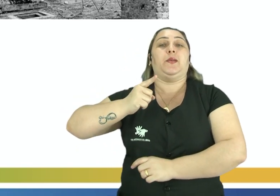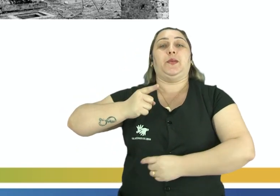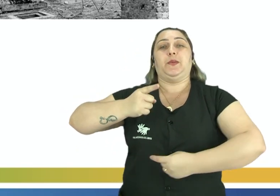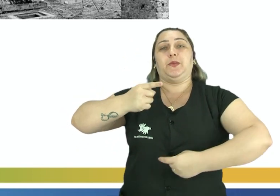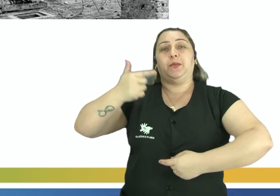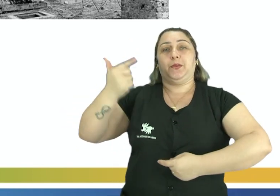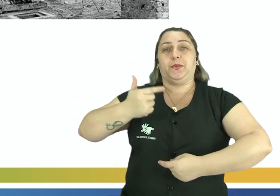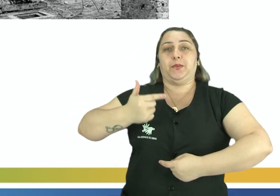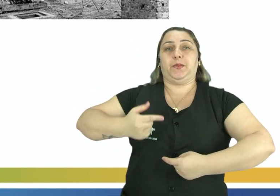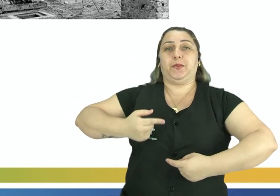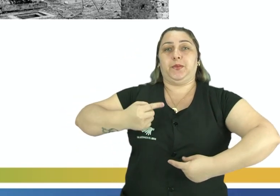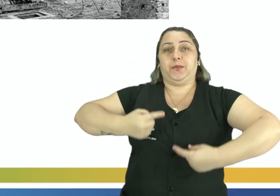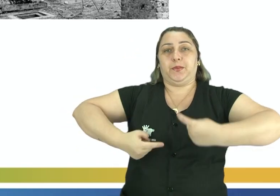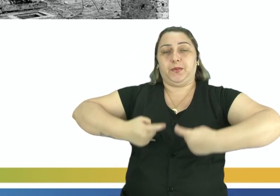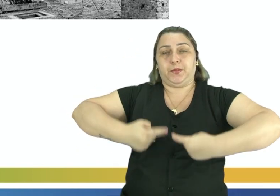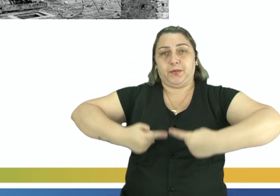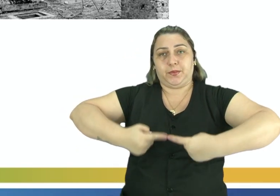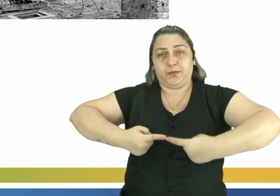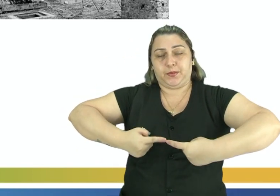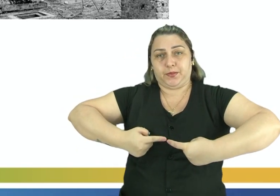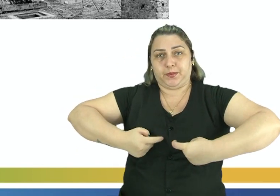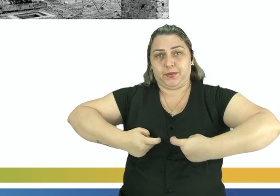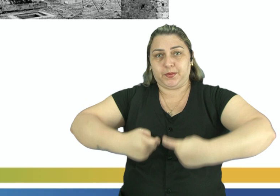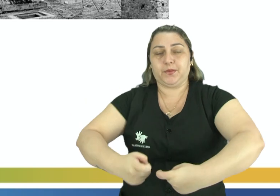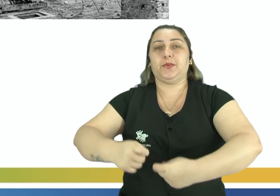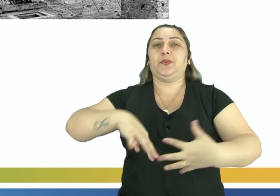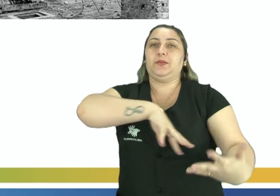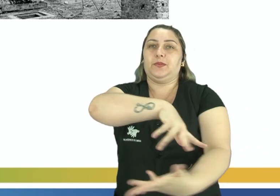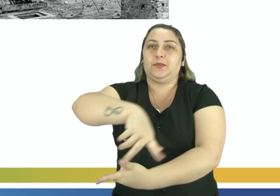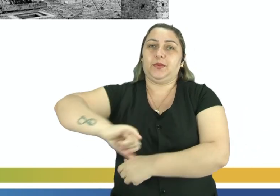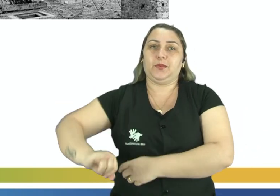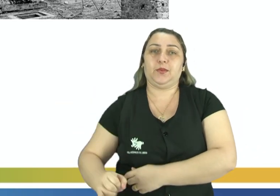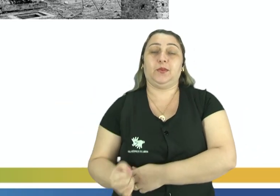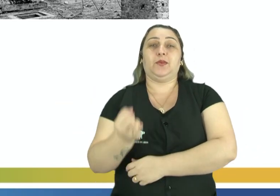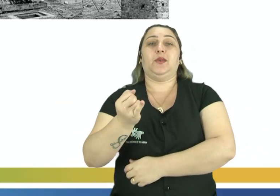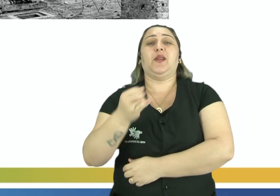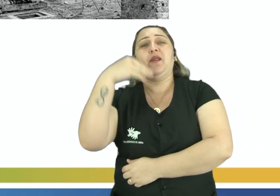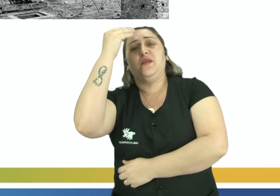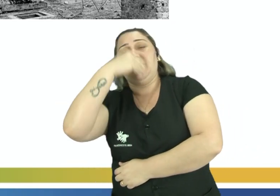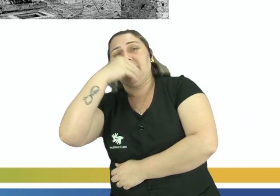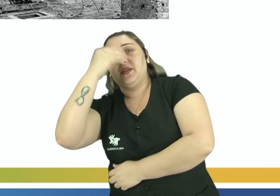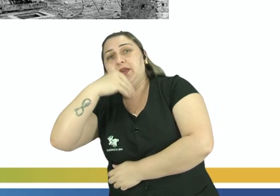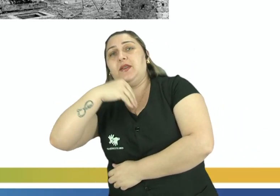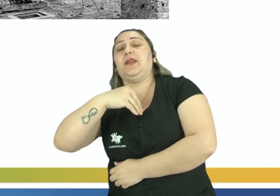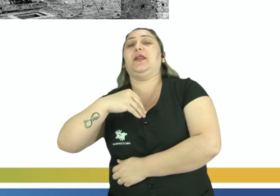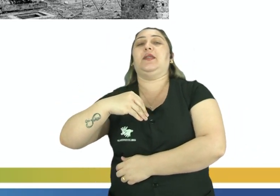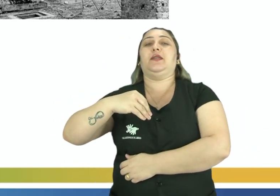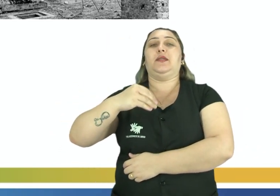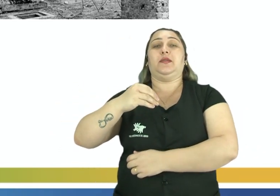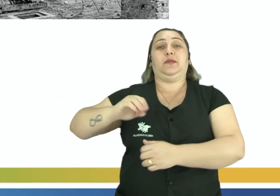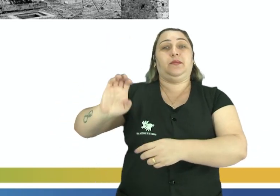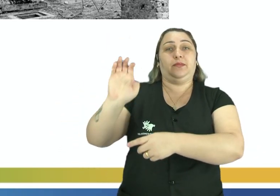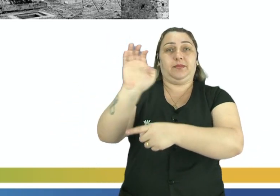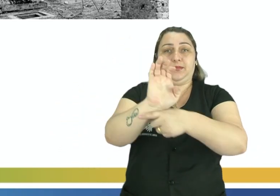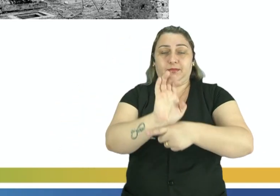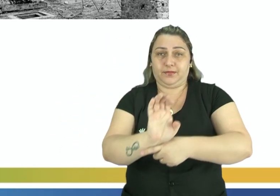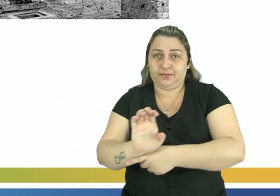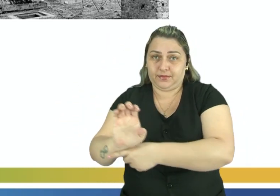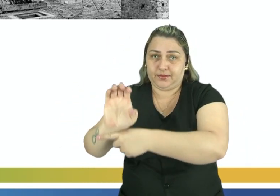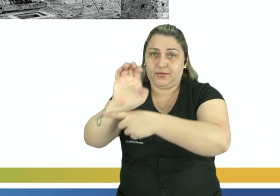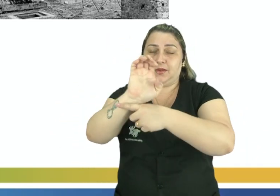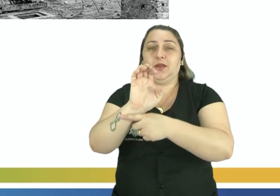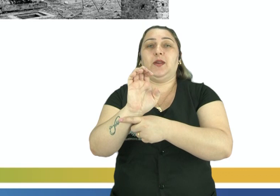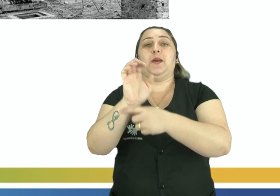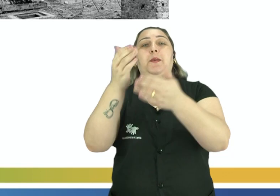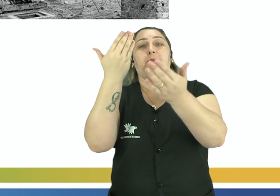Mundial, ele aproveitou essa fragilidade das grandes potências da Europa que estavam arruinadas em